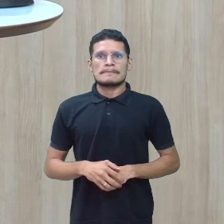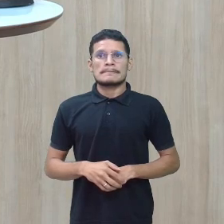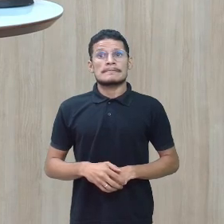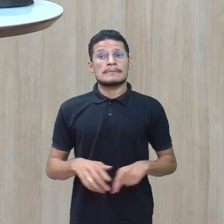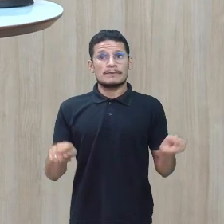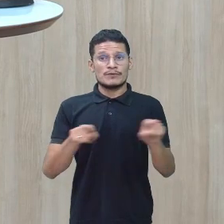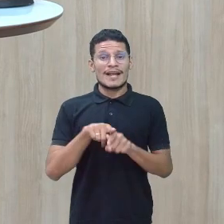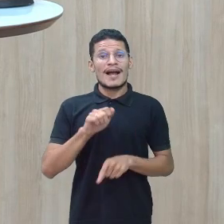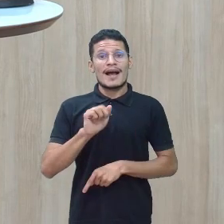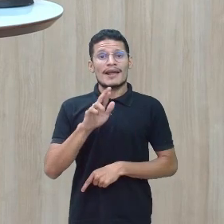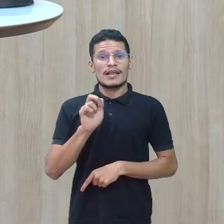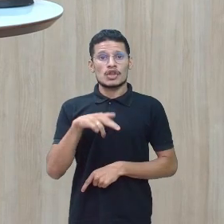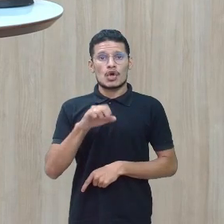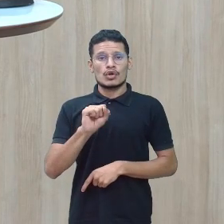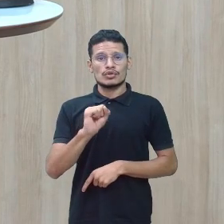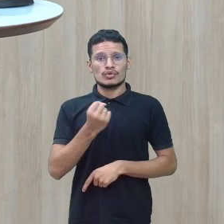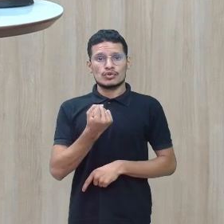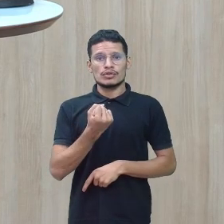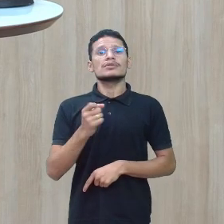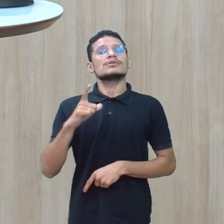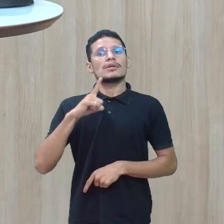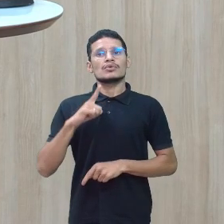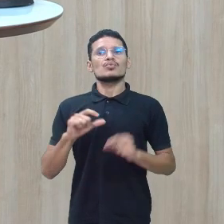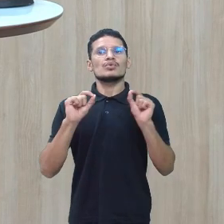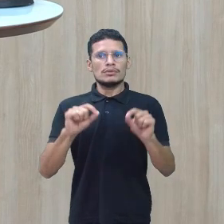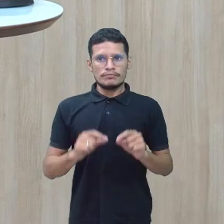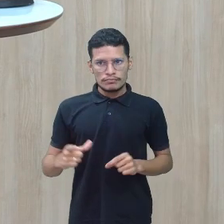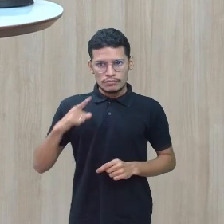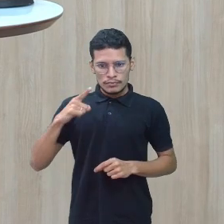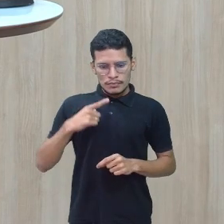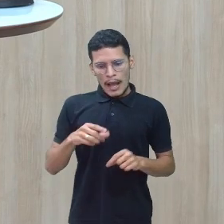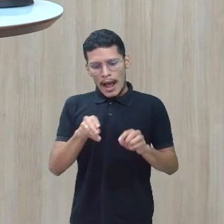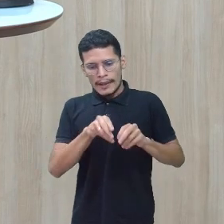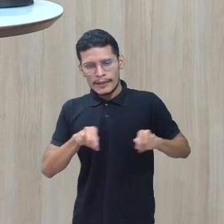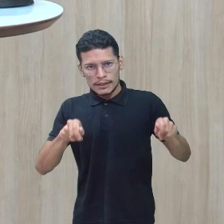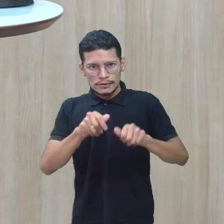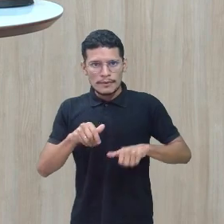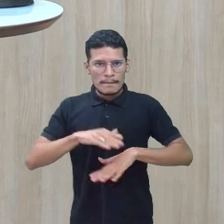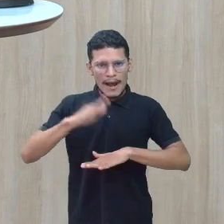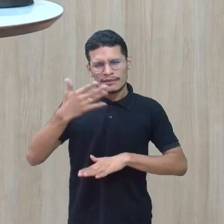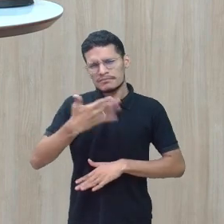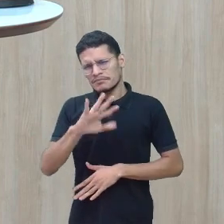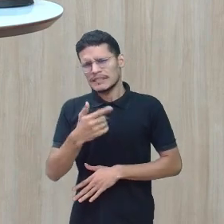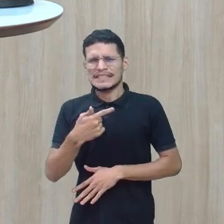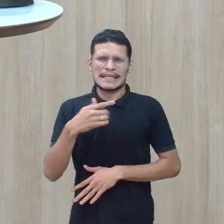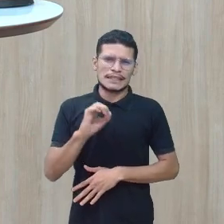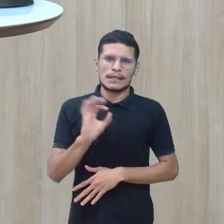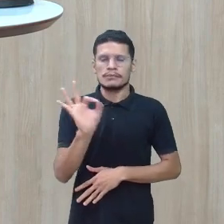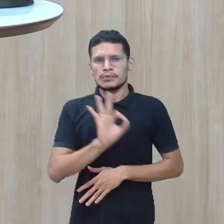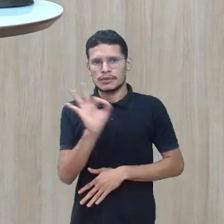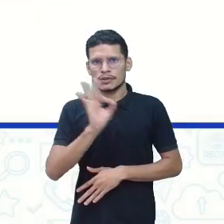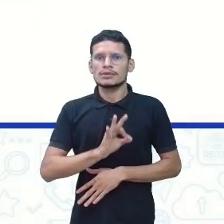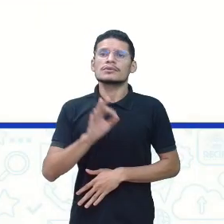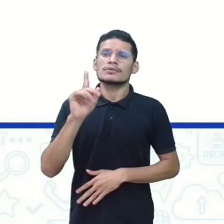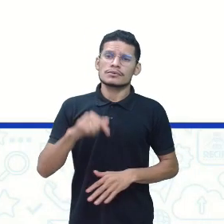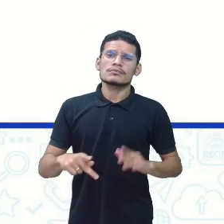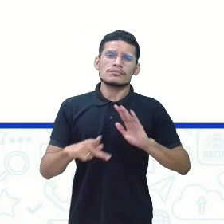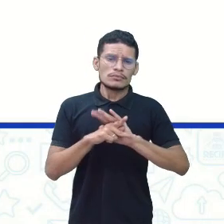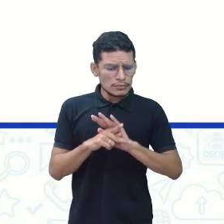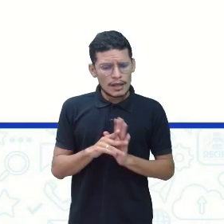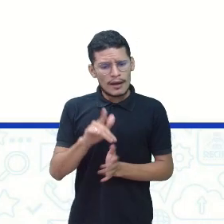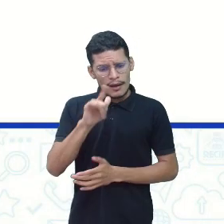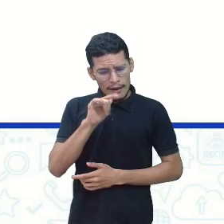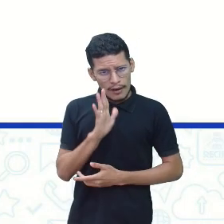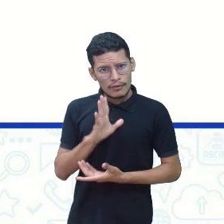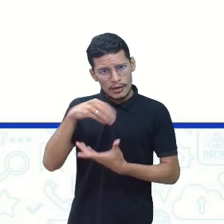Solos arenosos, eles possuem uma maior proporção de partículas de areia, cerca de 70%, é permeável à água